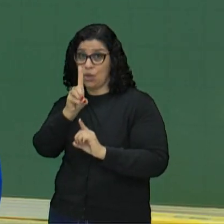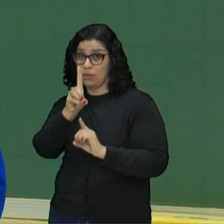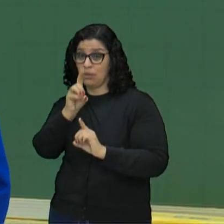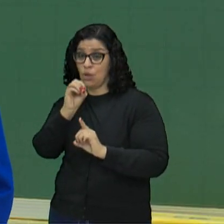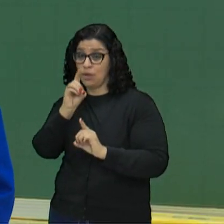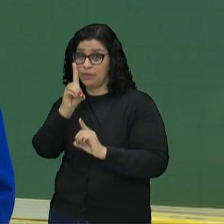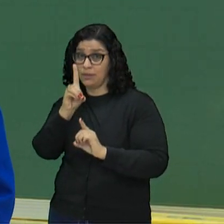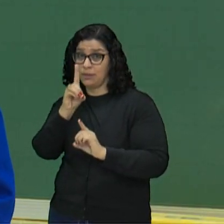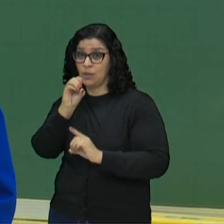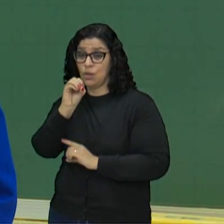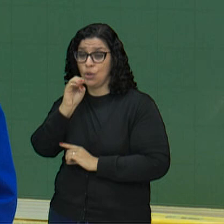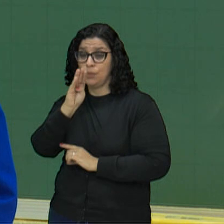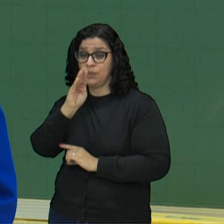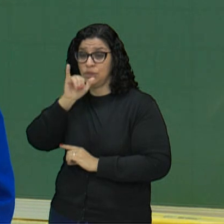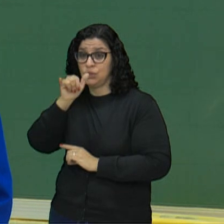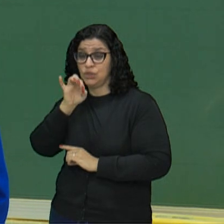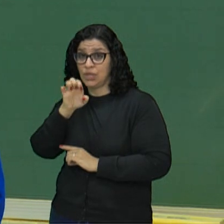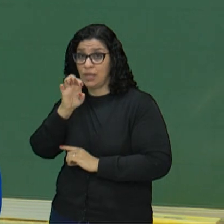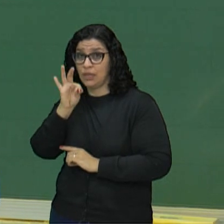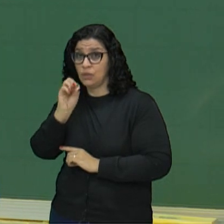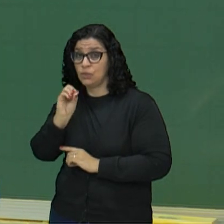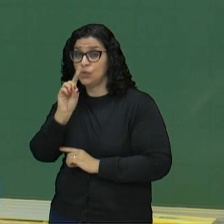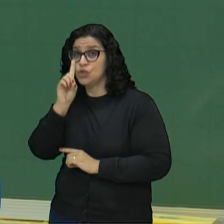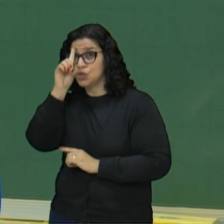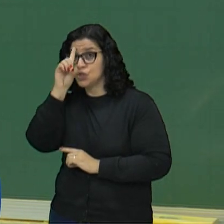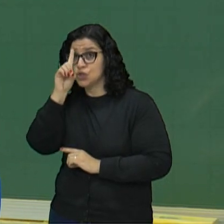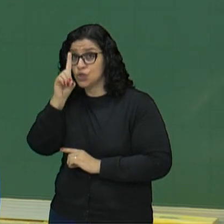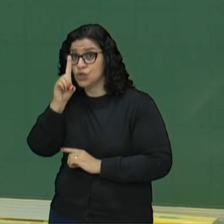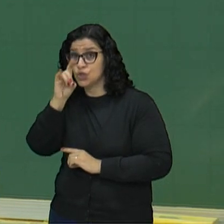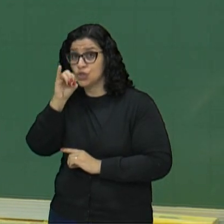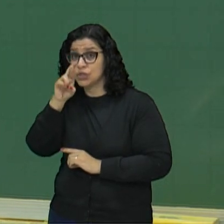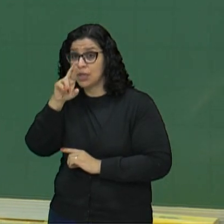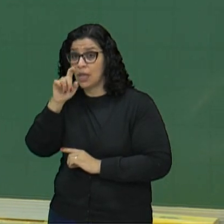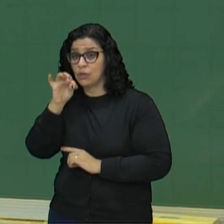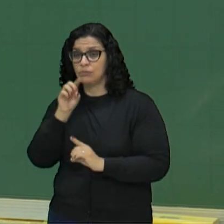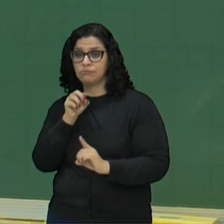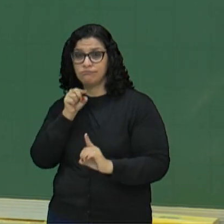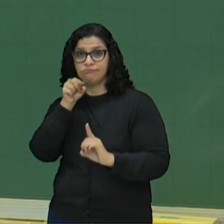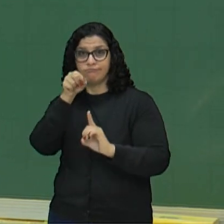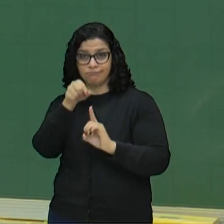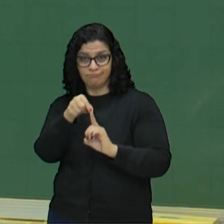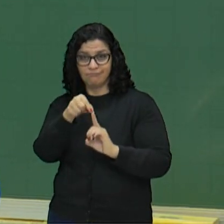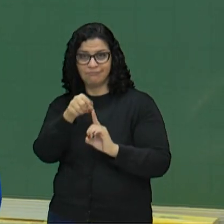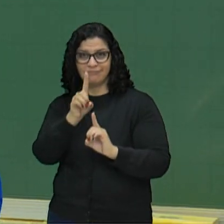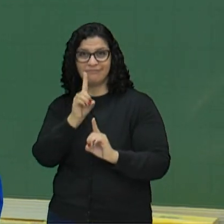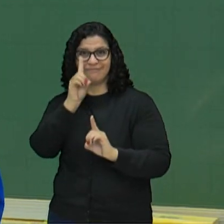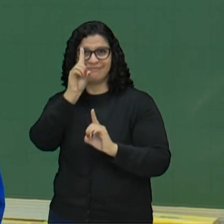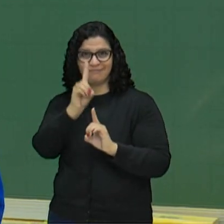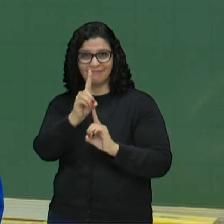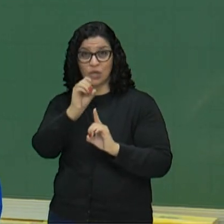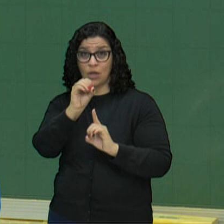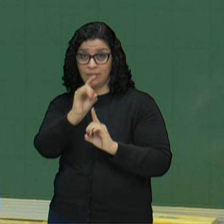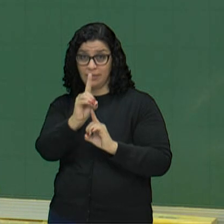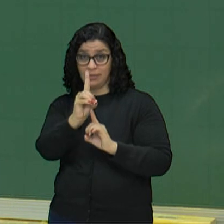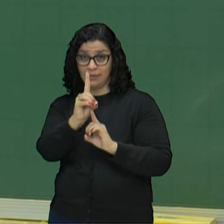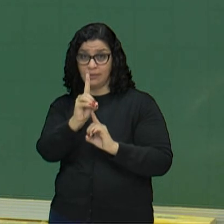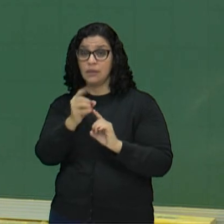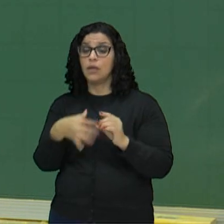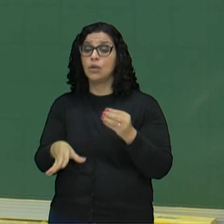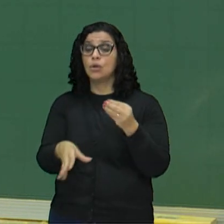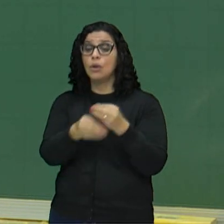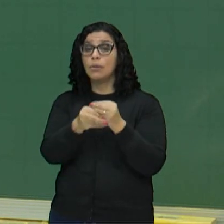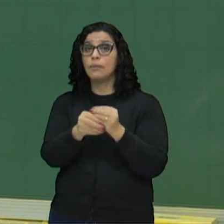O que é o objeto direto, professora? O objeto direto é o que complementa